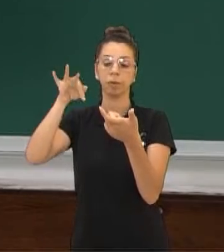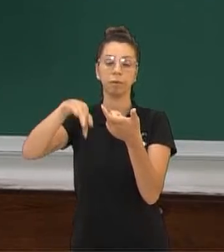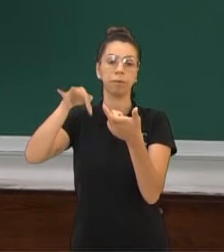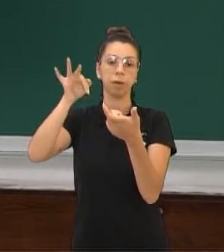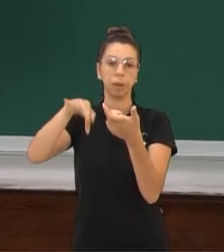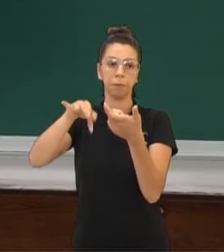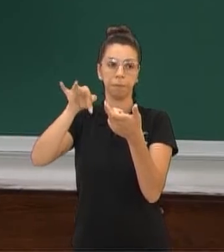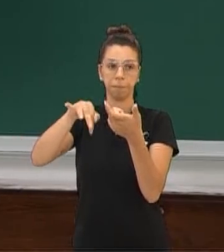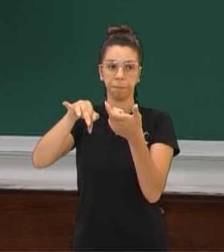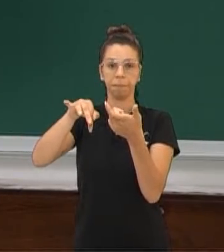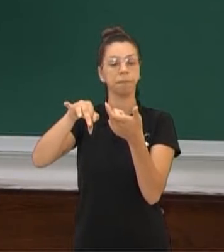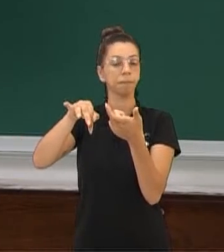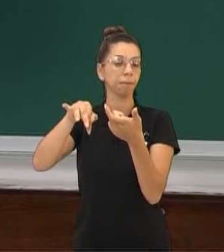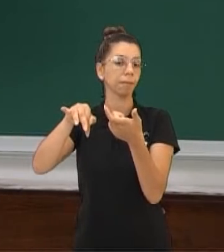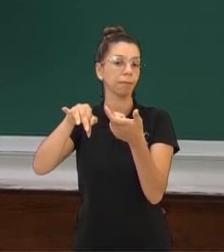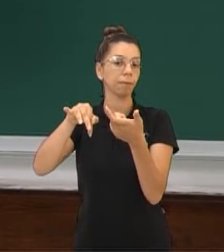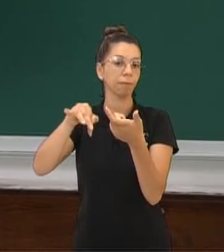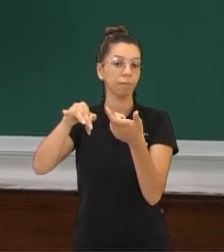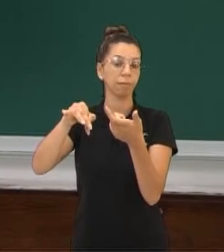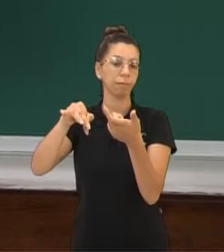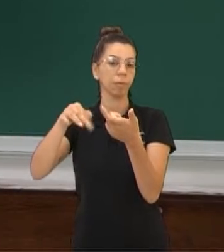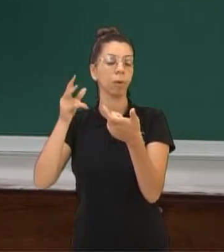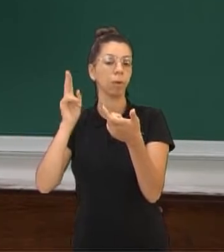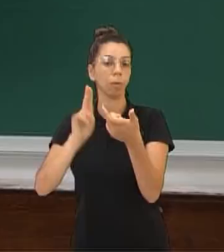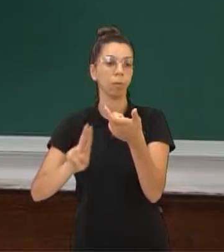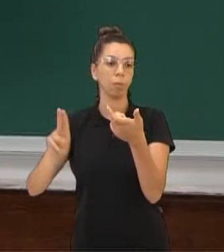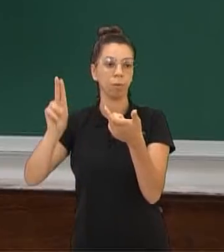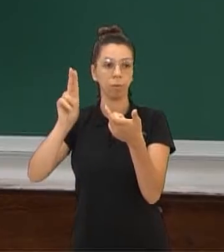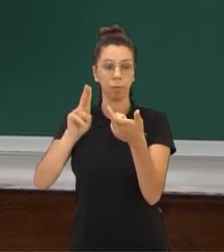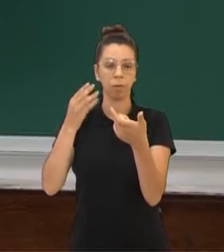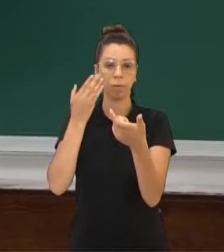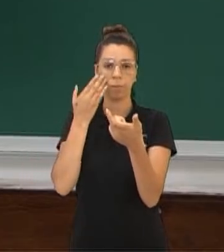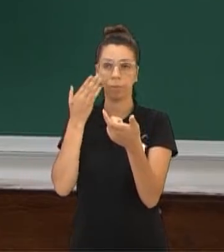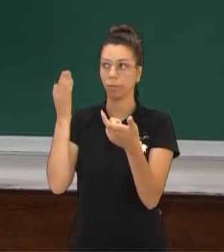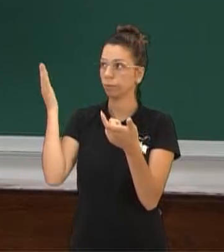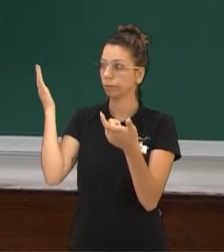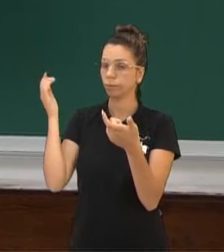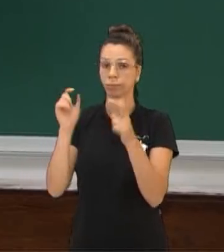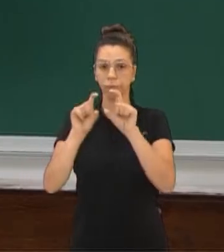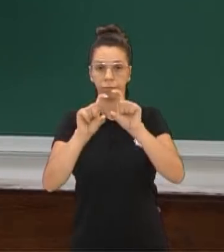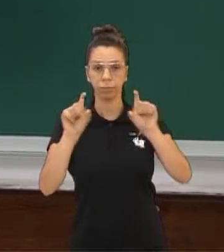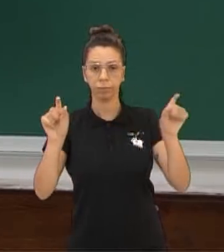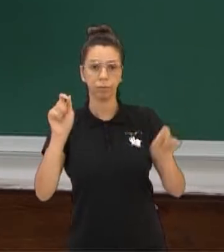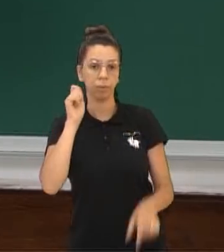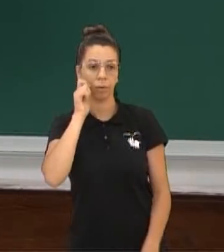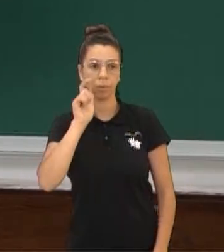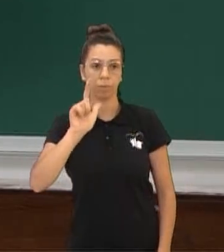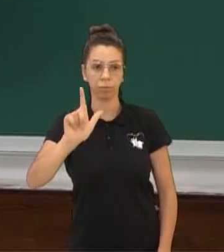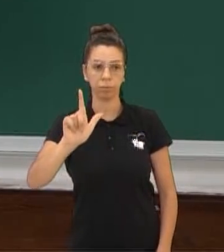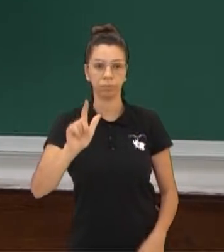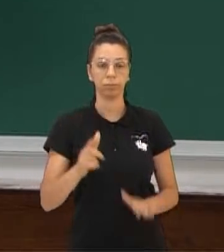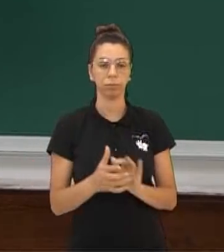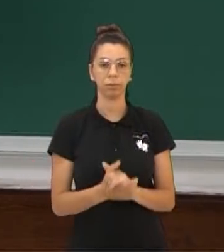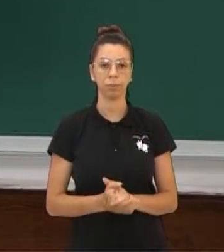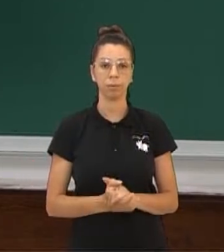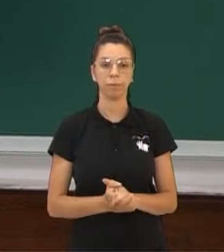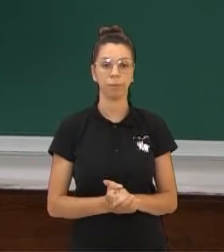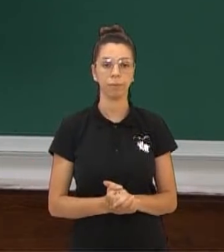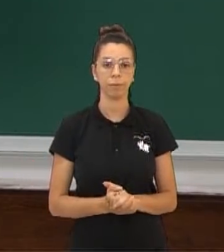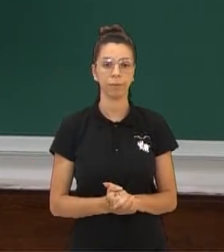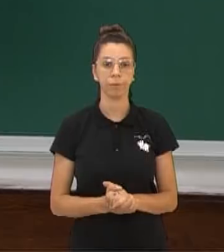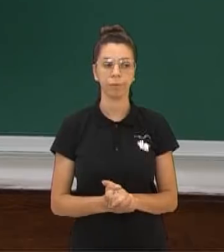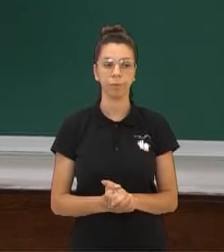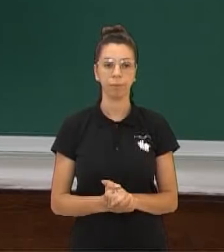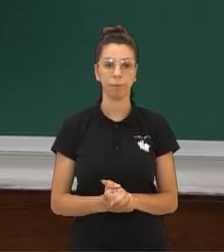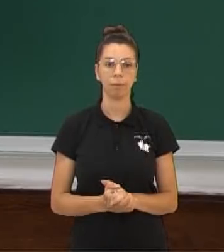da palavra. E são os mais usados são o full, less, o highly, e